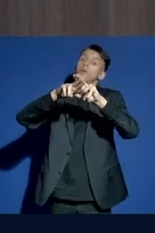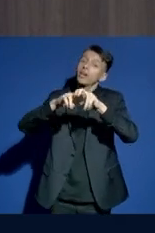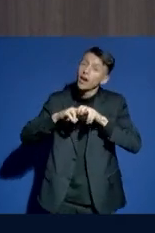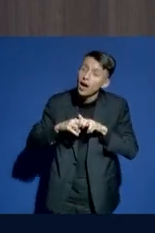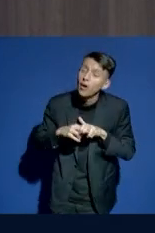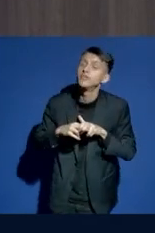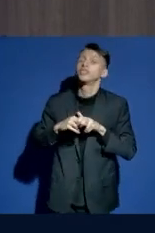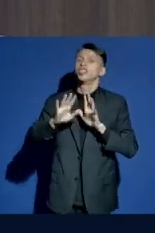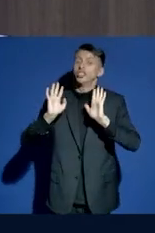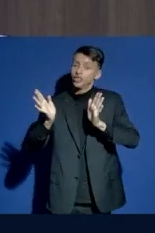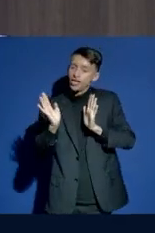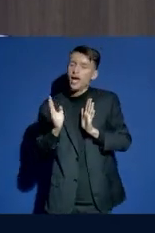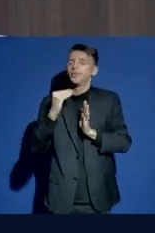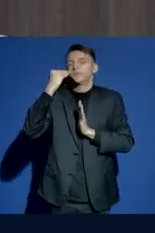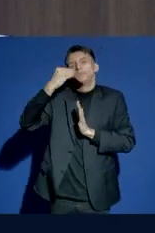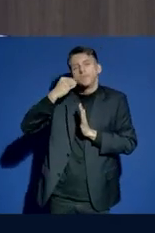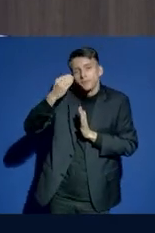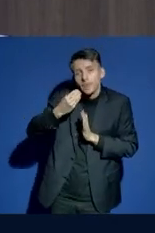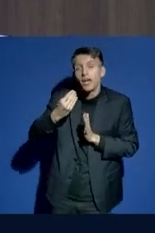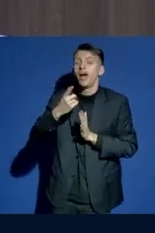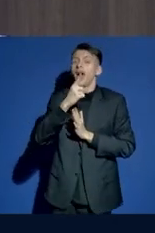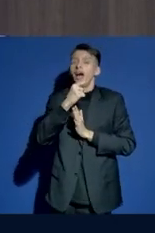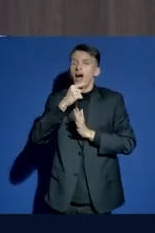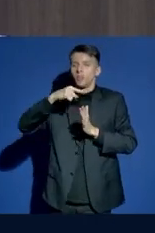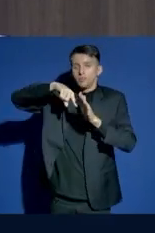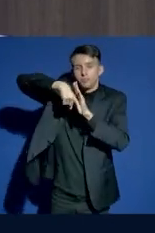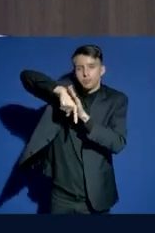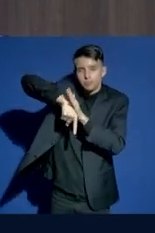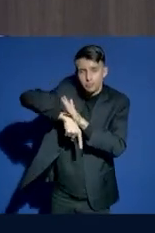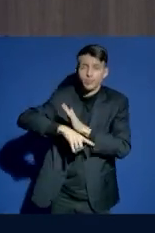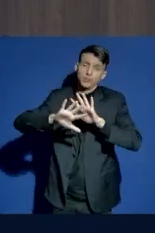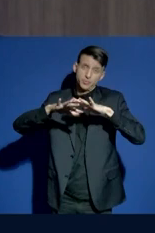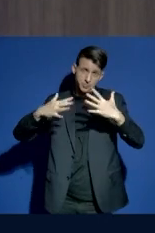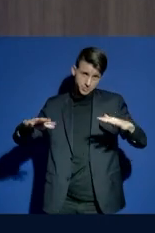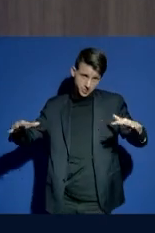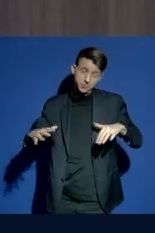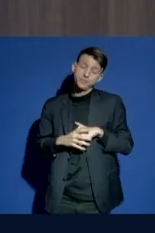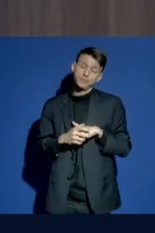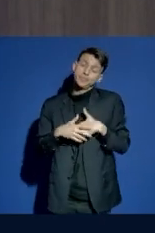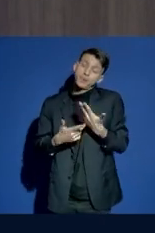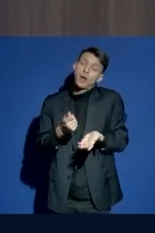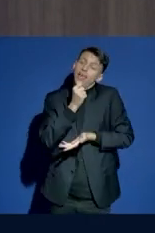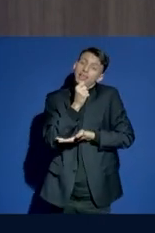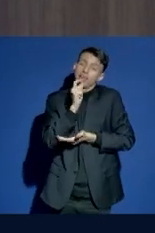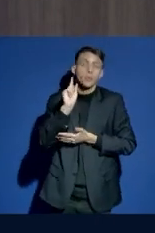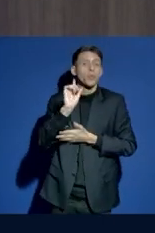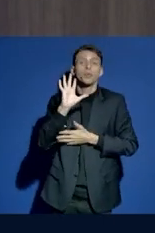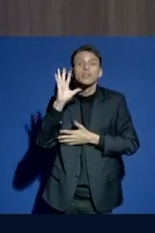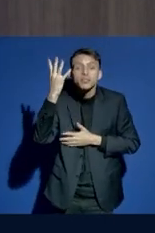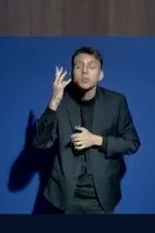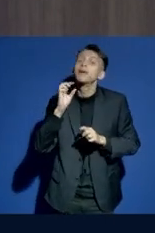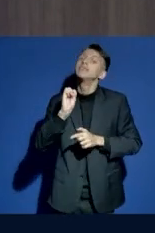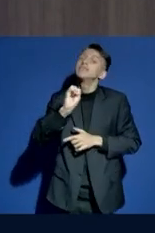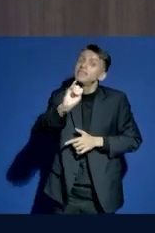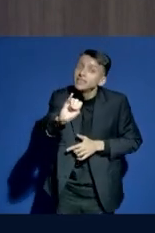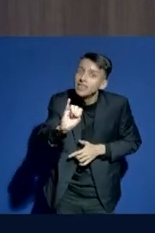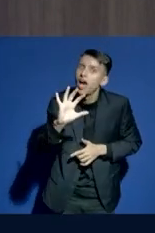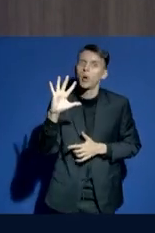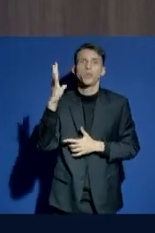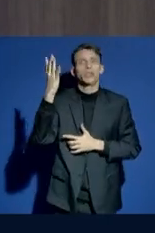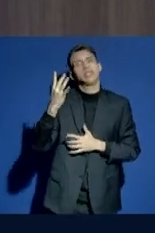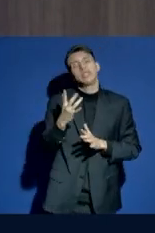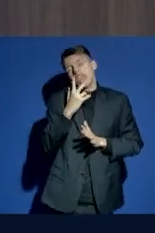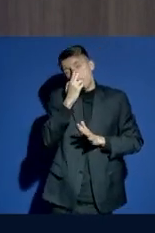expertise em exploração de Águas Profundas então não aconteceu ainda mas no caso de acontecer nós não teríamos